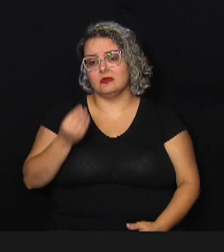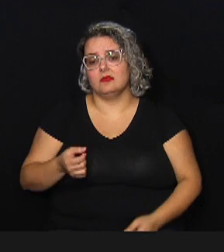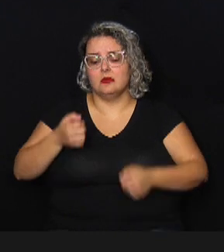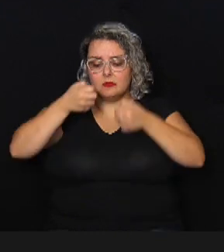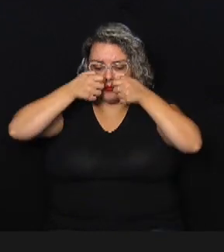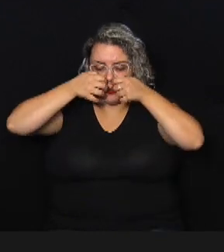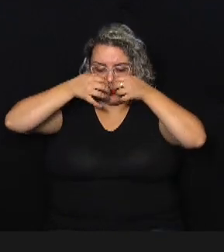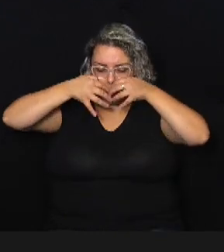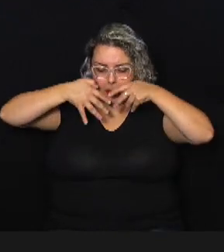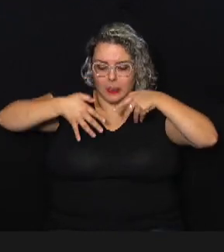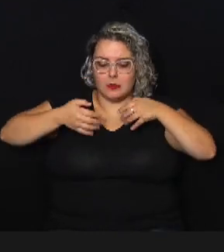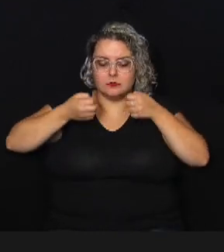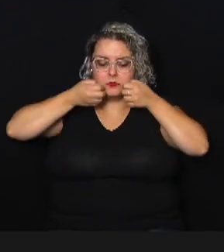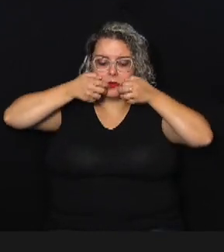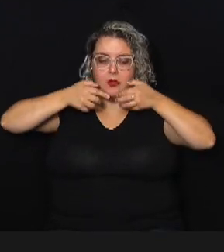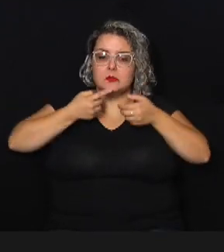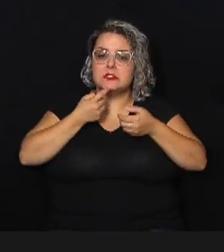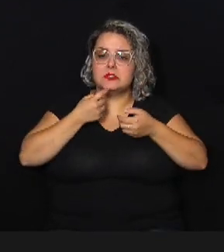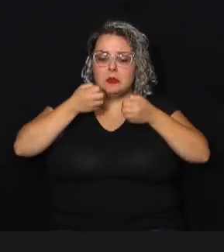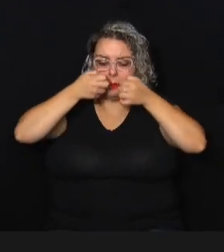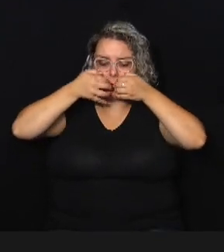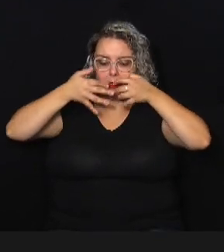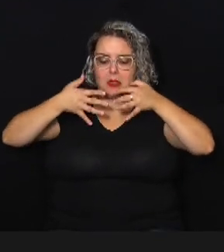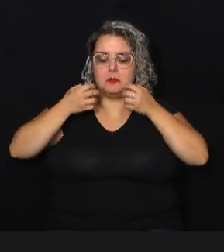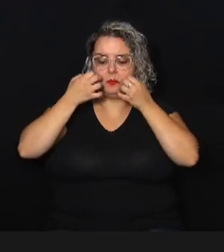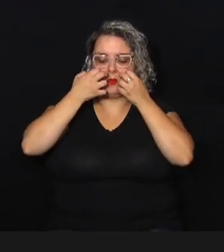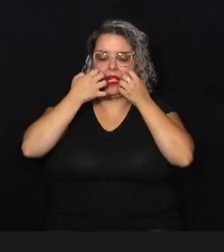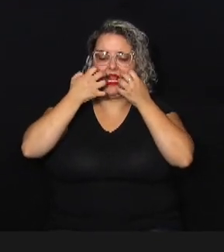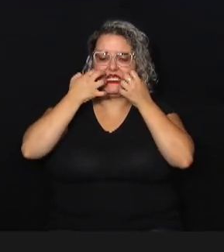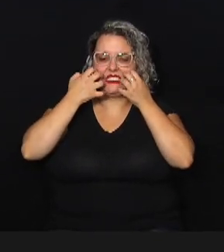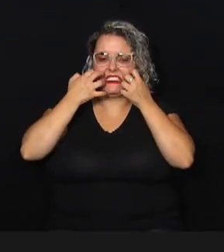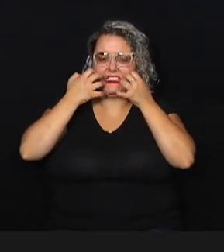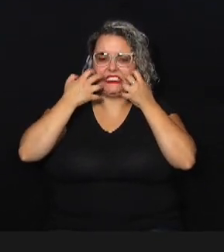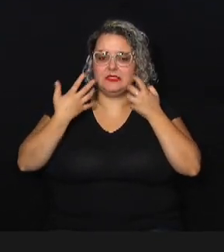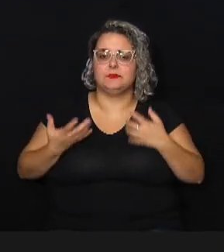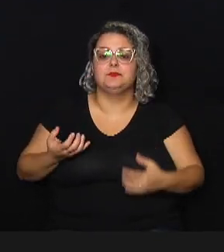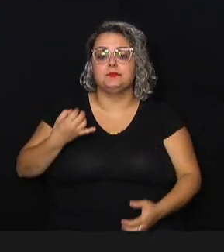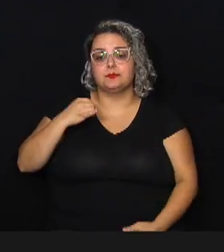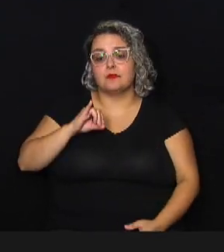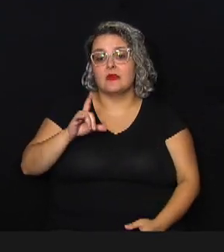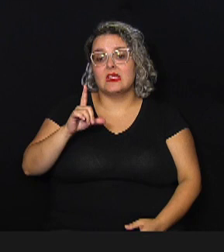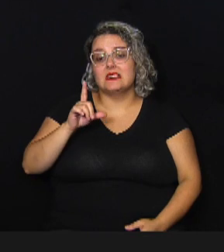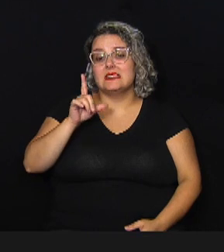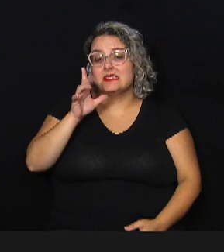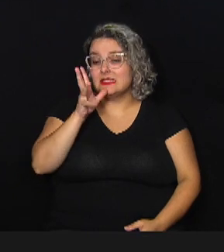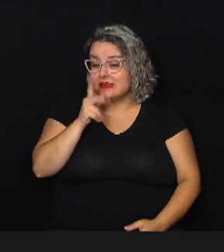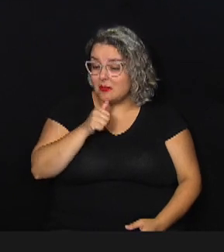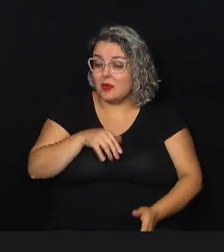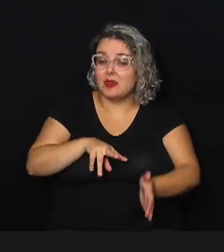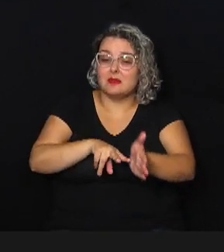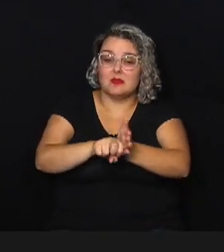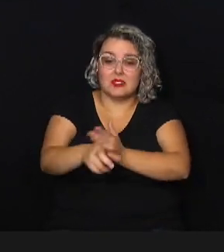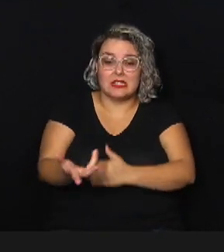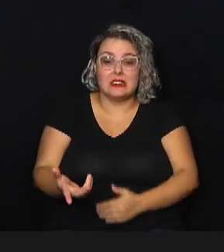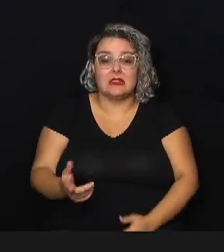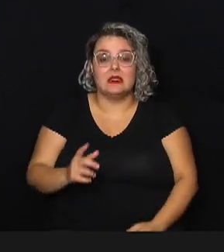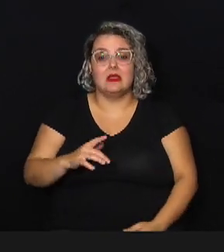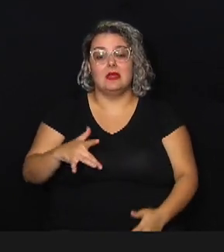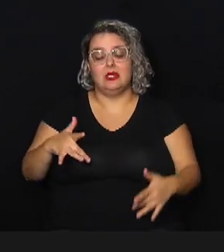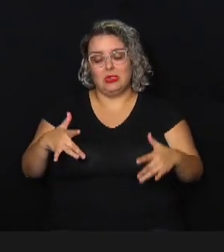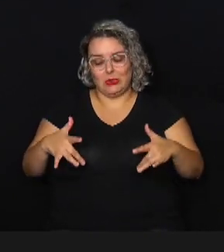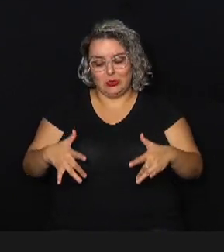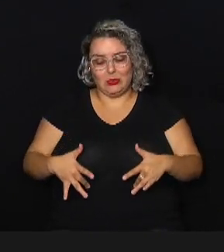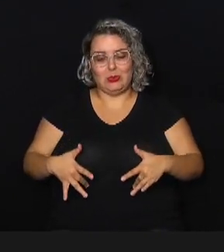sangramentos, tá? Isso pode acometer, sim, né? Se você demora muito para fazer o diagnóstico, começa a acometer os rins,